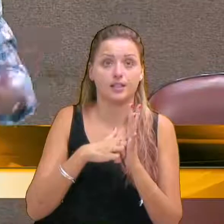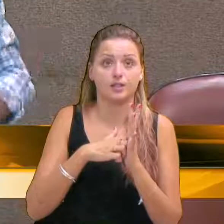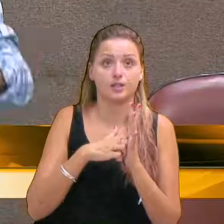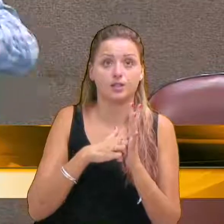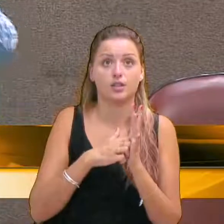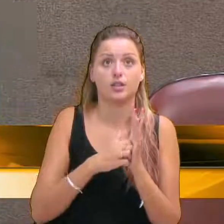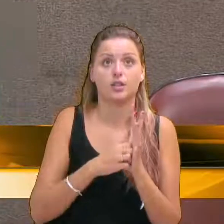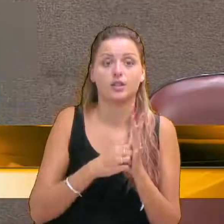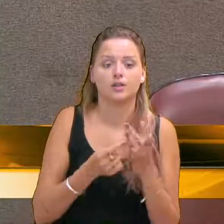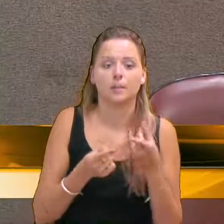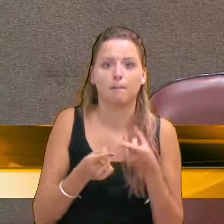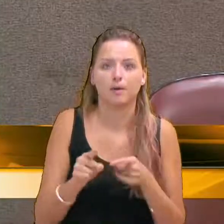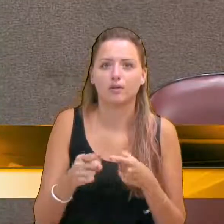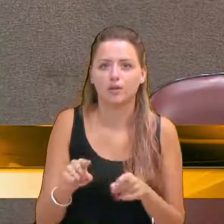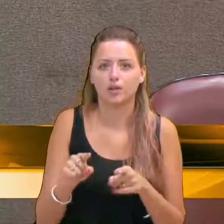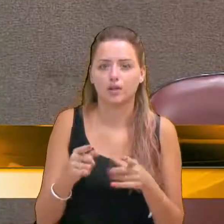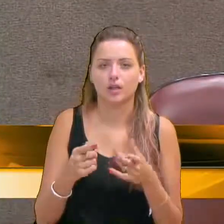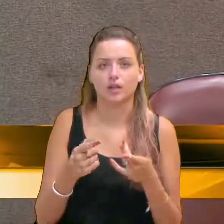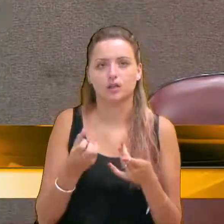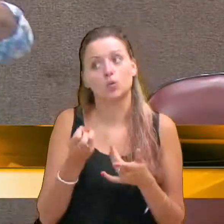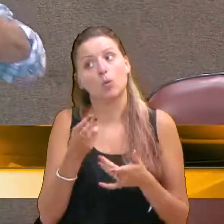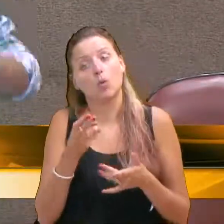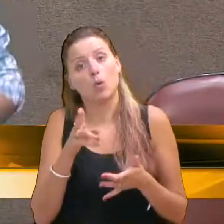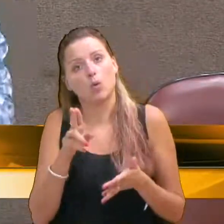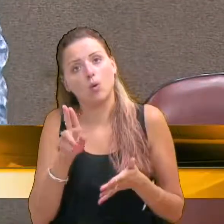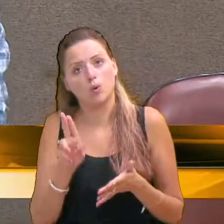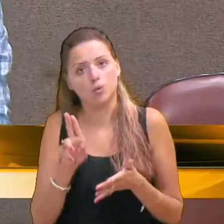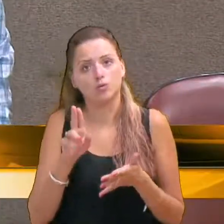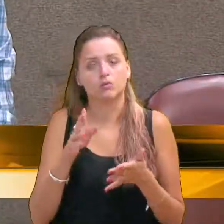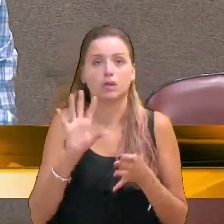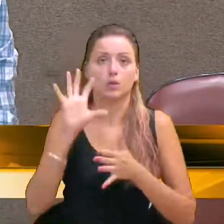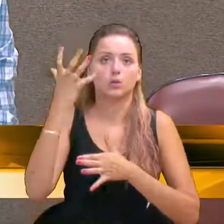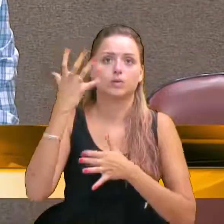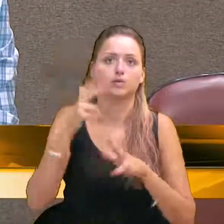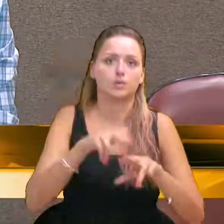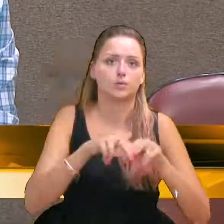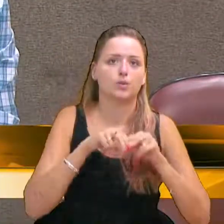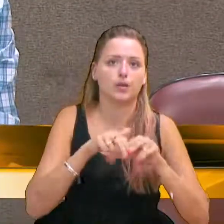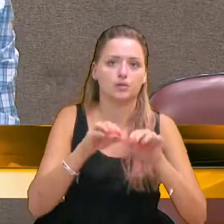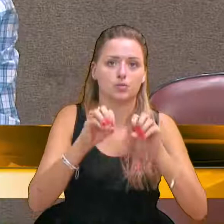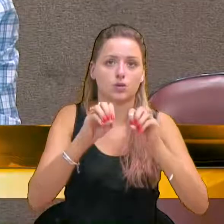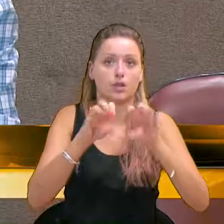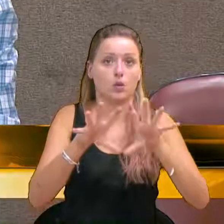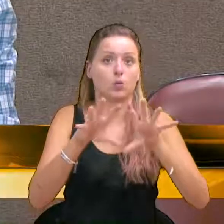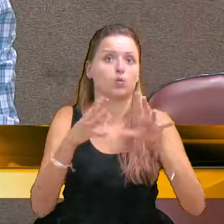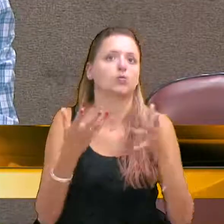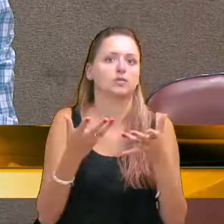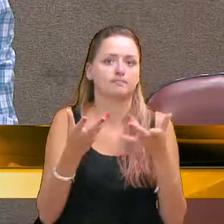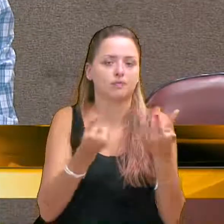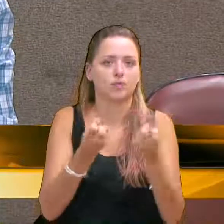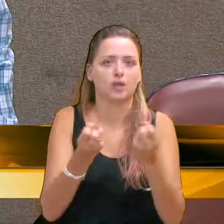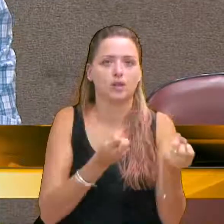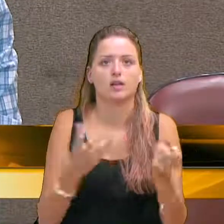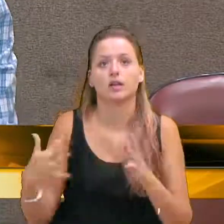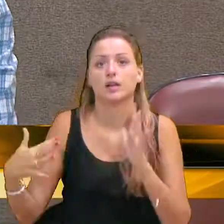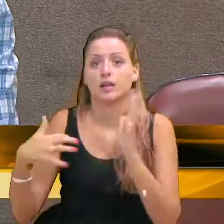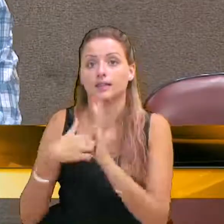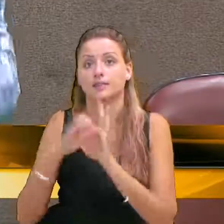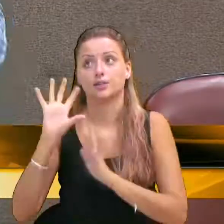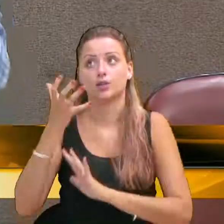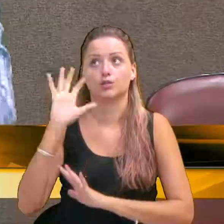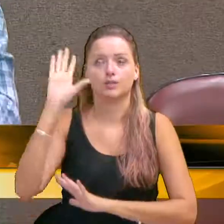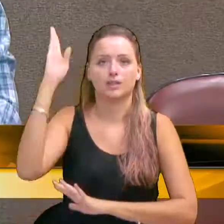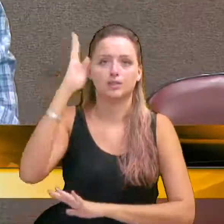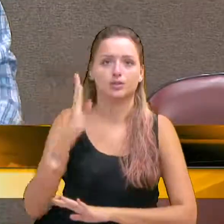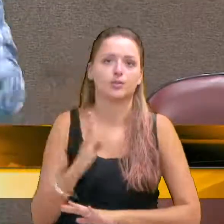foram provocados simplesmente ou talvez por esses faróis ligados. Os acidentes acontecem no Brasil pela